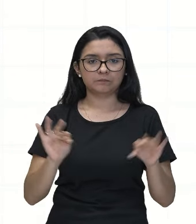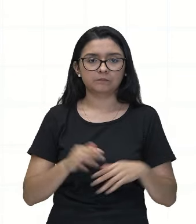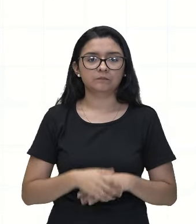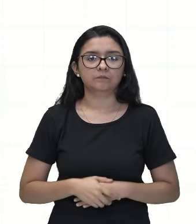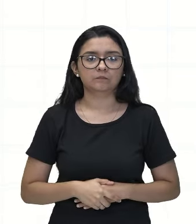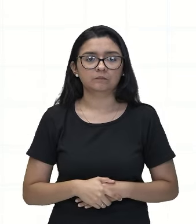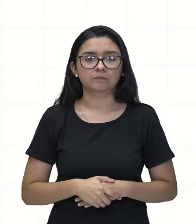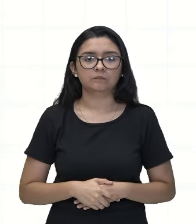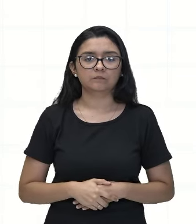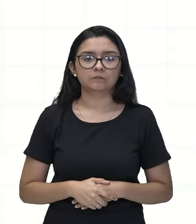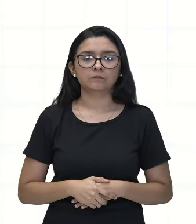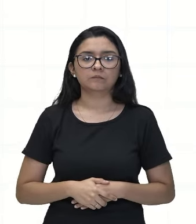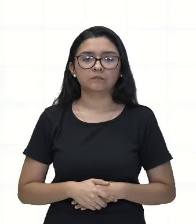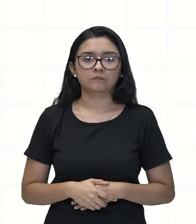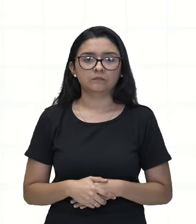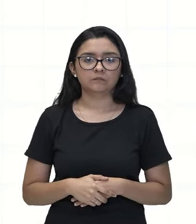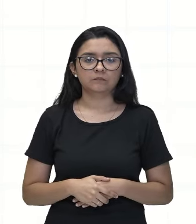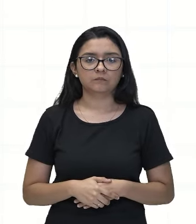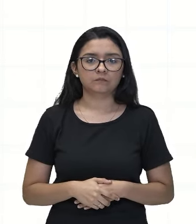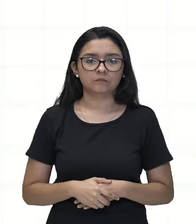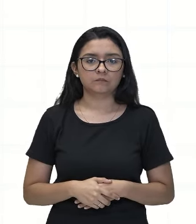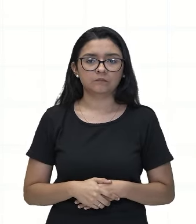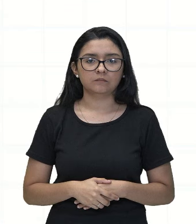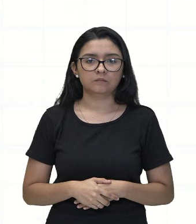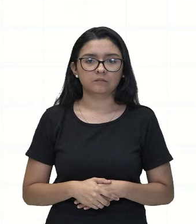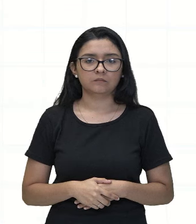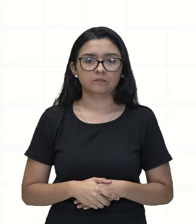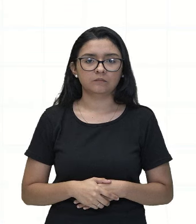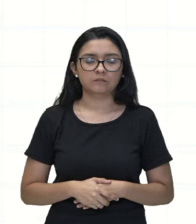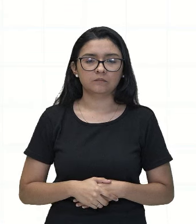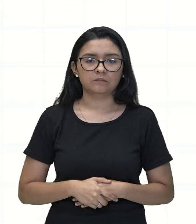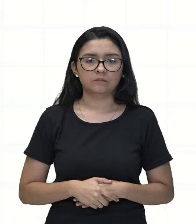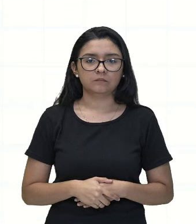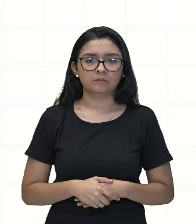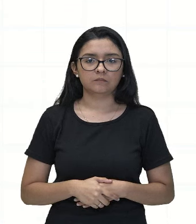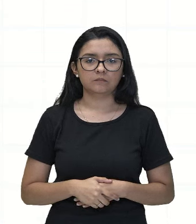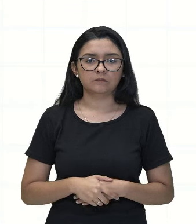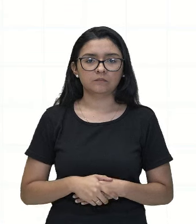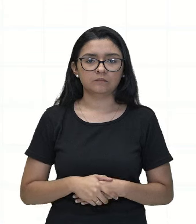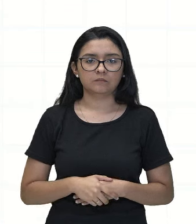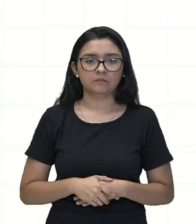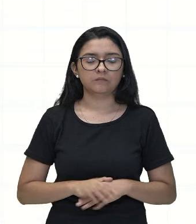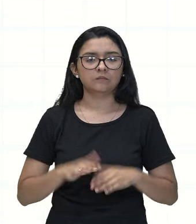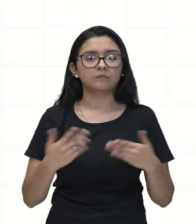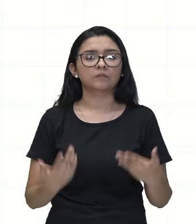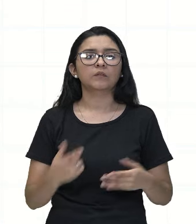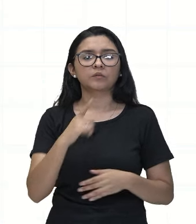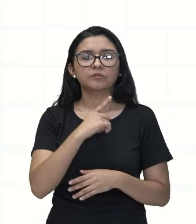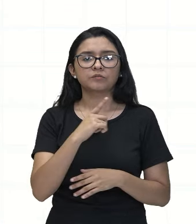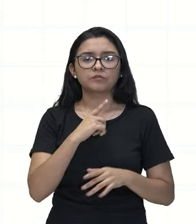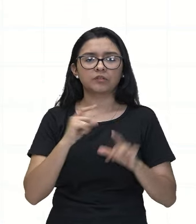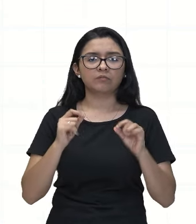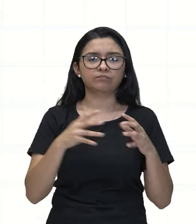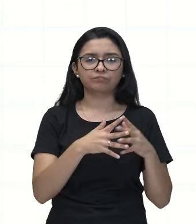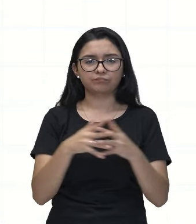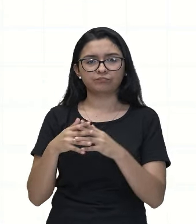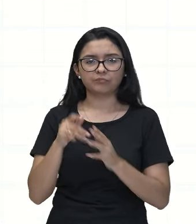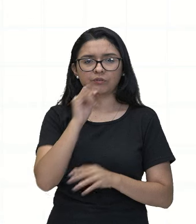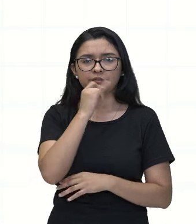aí ó ainda Reinavam ou reinava a confusão e a tristeza então